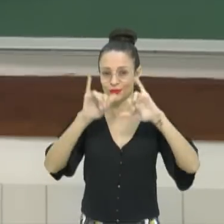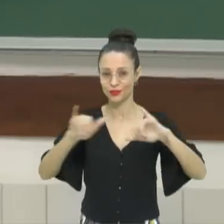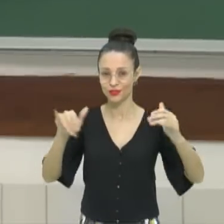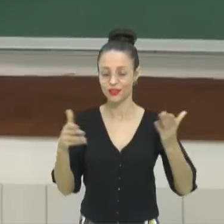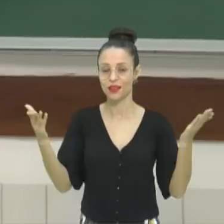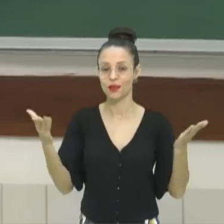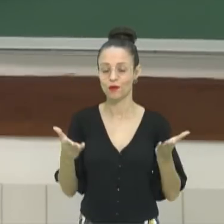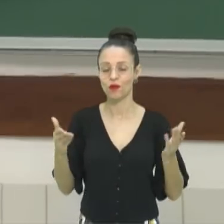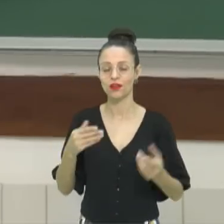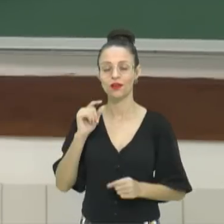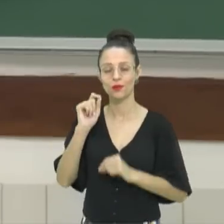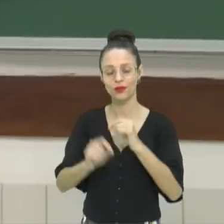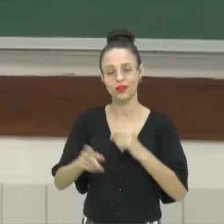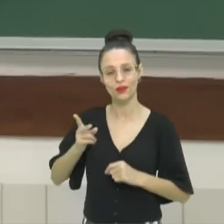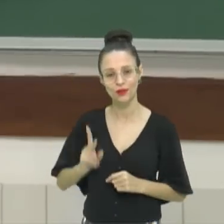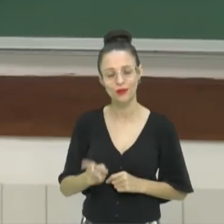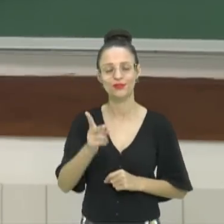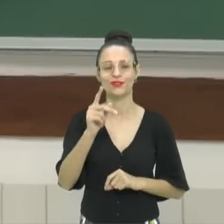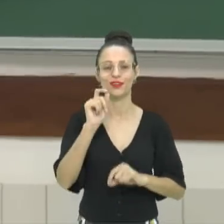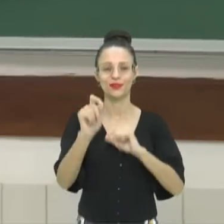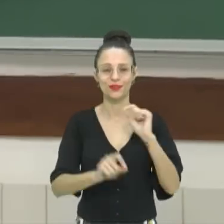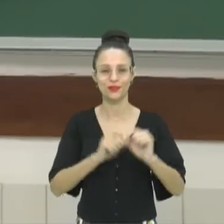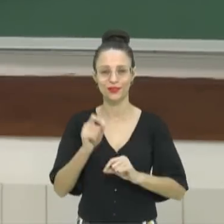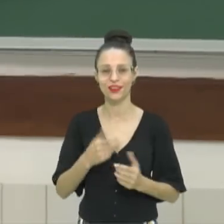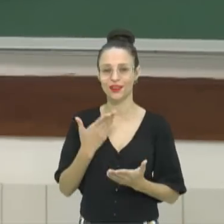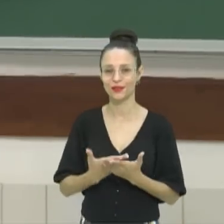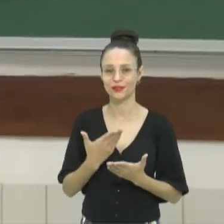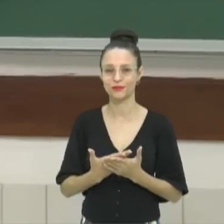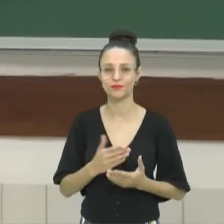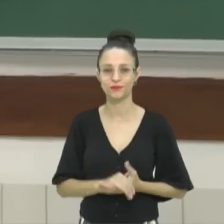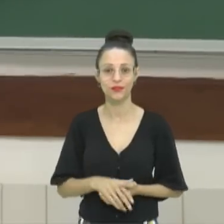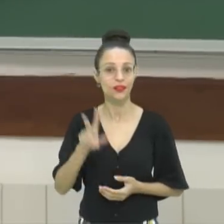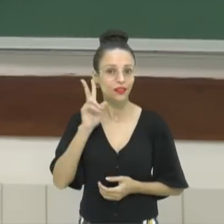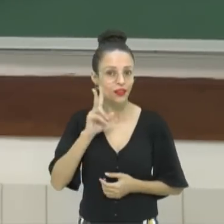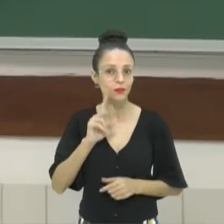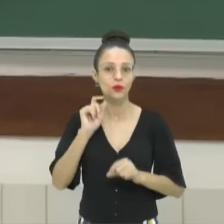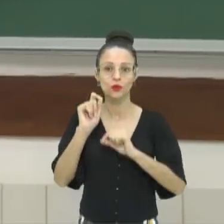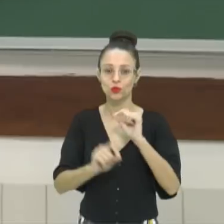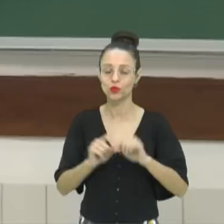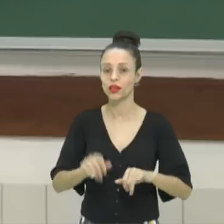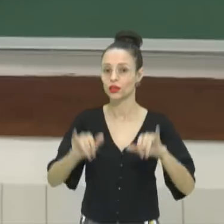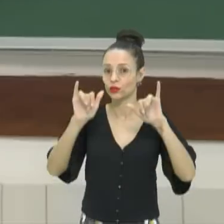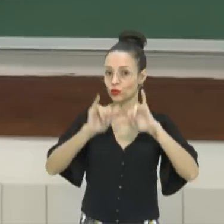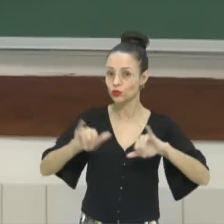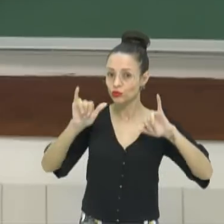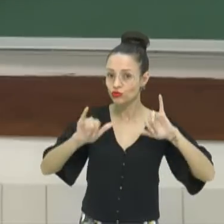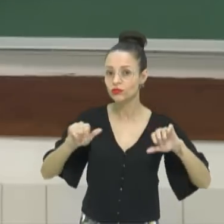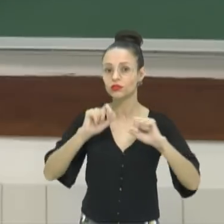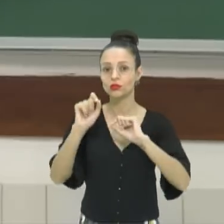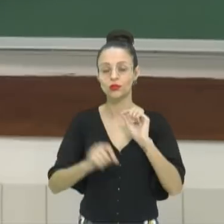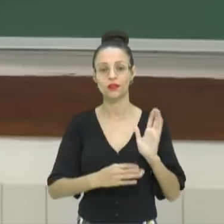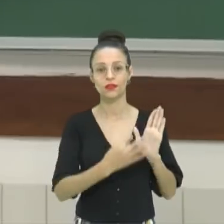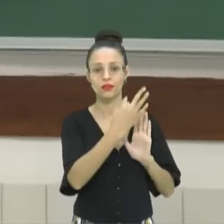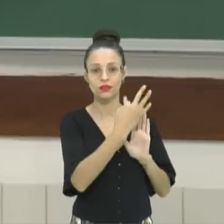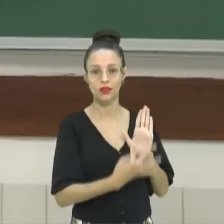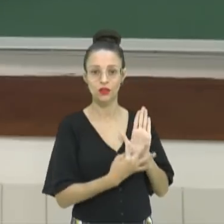agora, para a gente dar continuidade então à nossa aula. Lembram que notícia, né, é um